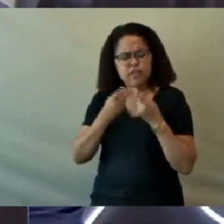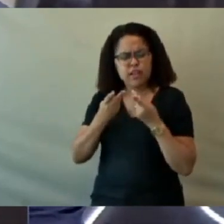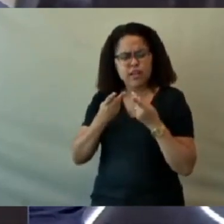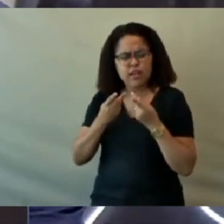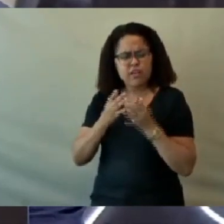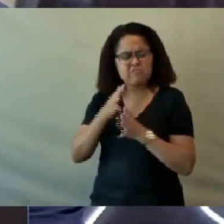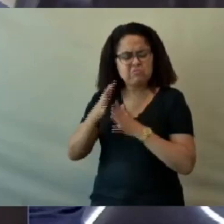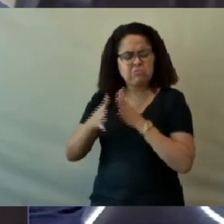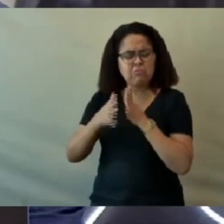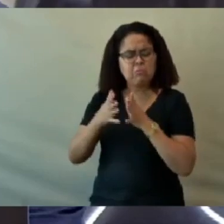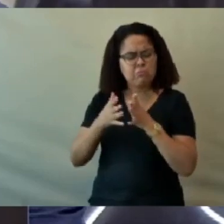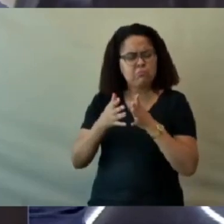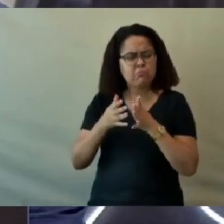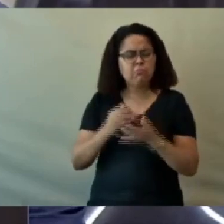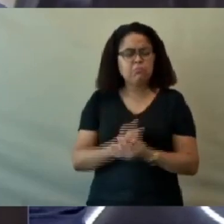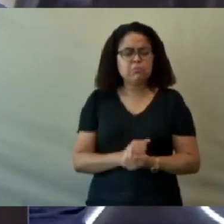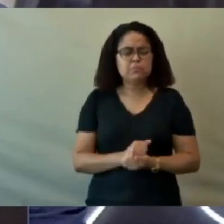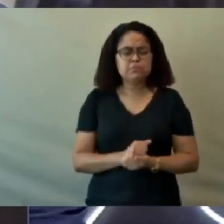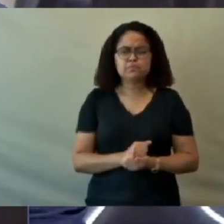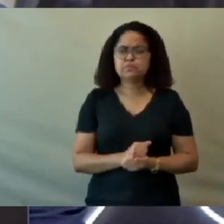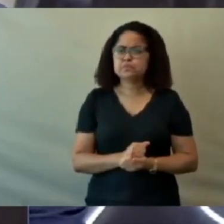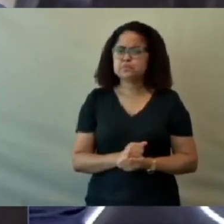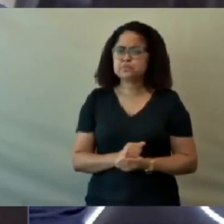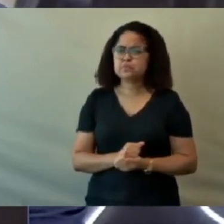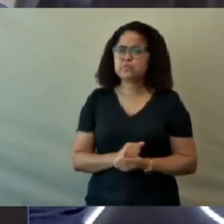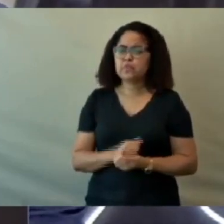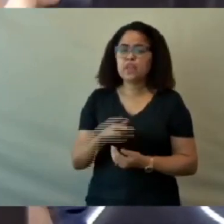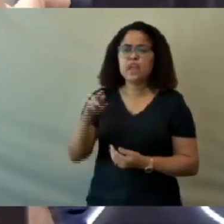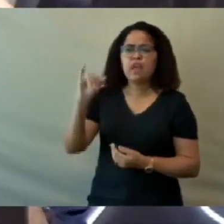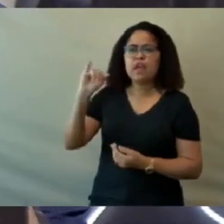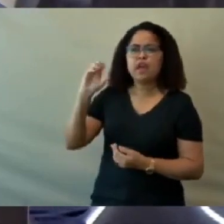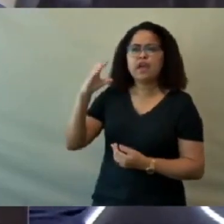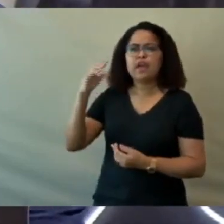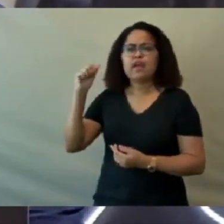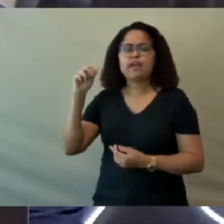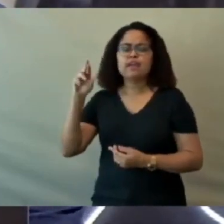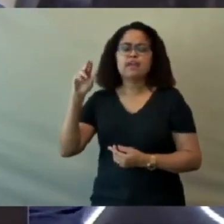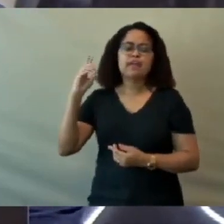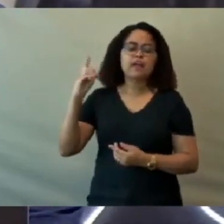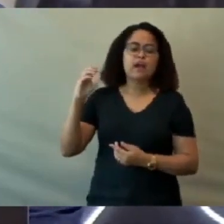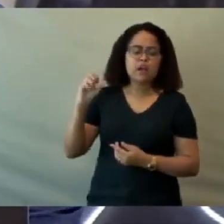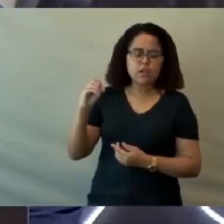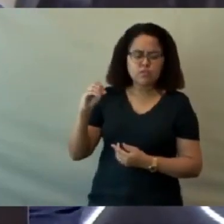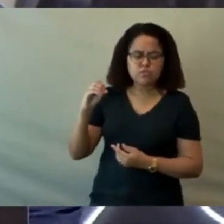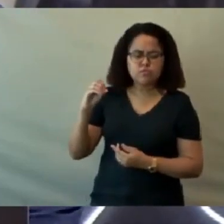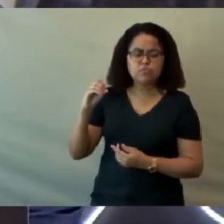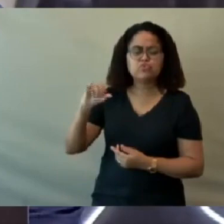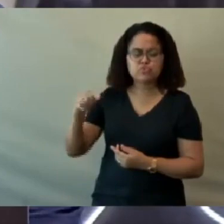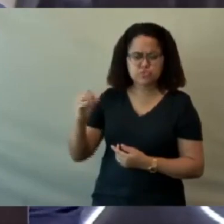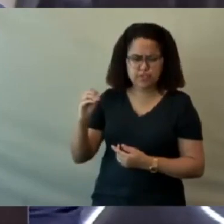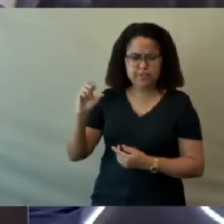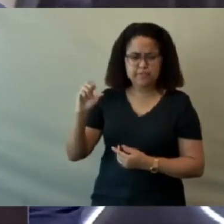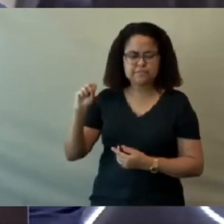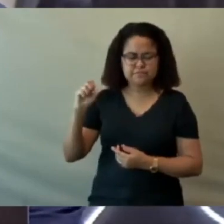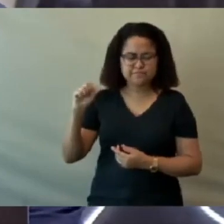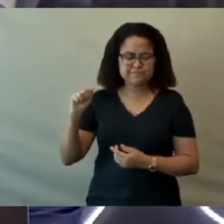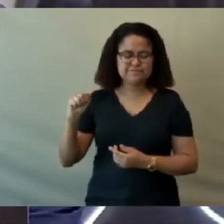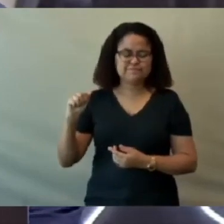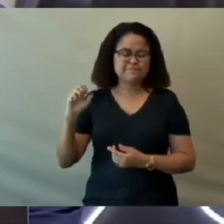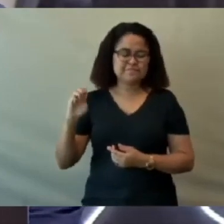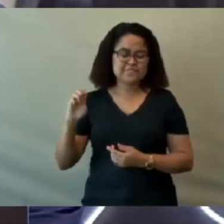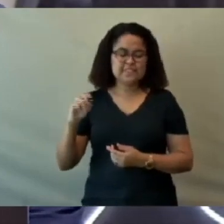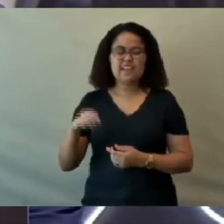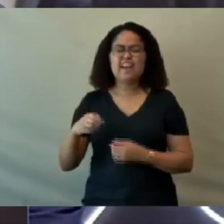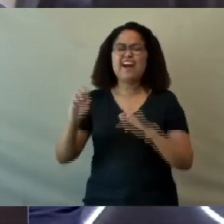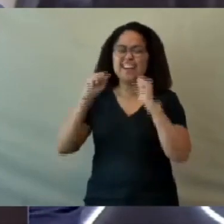estou vendo aqui Ricardo José de Andrade ah é o assessor aqui da câmera você quer falar